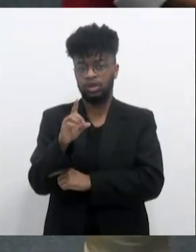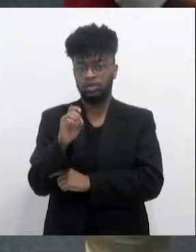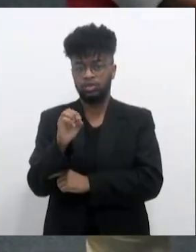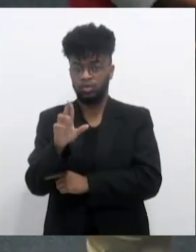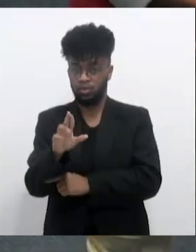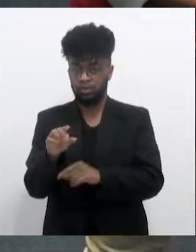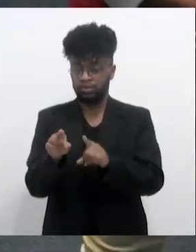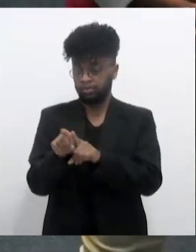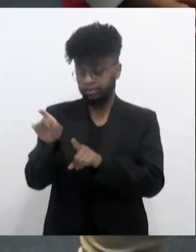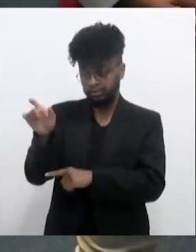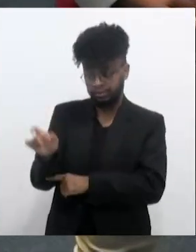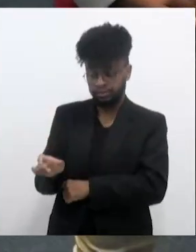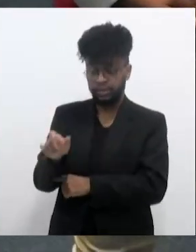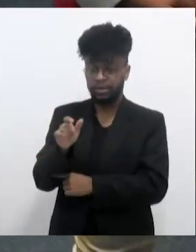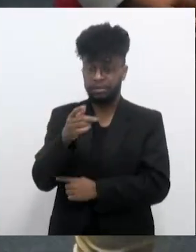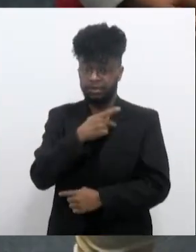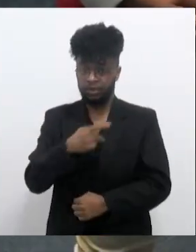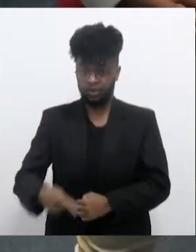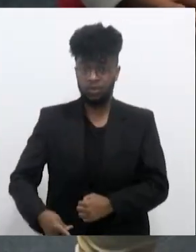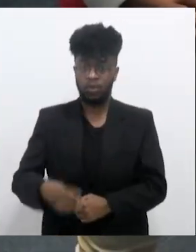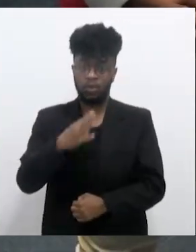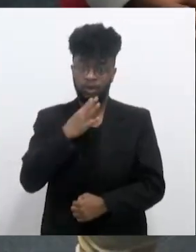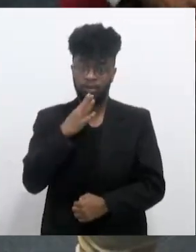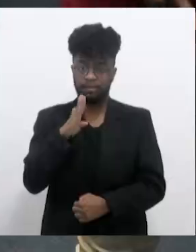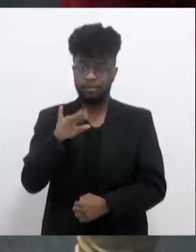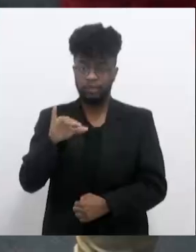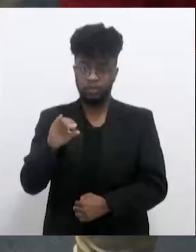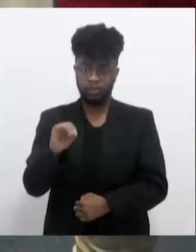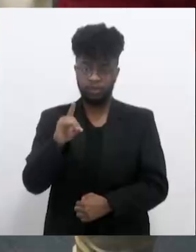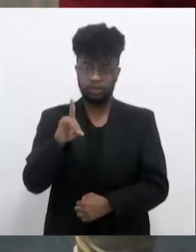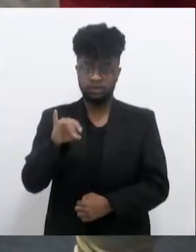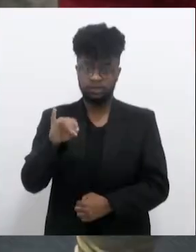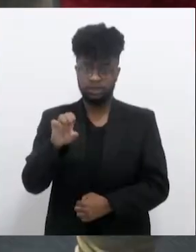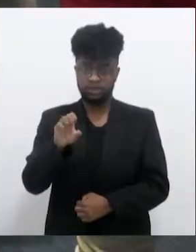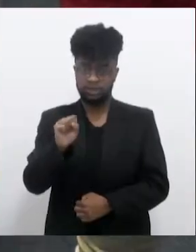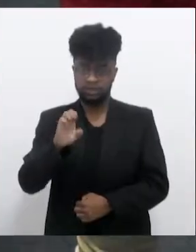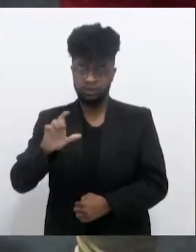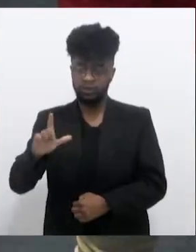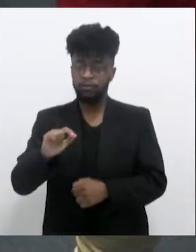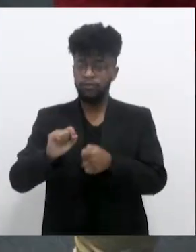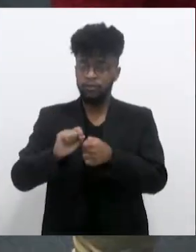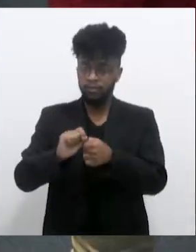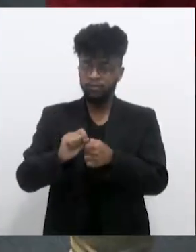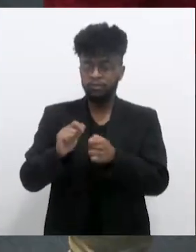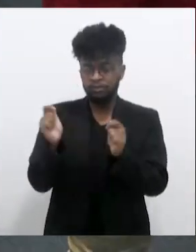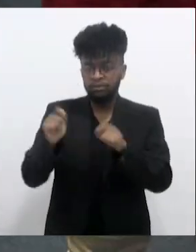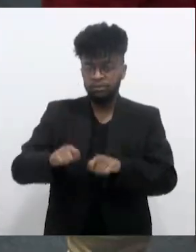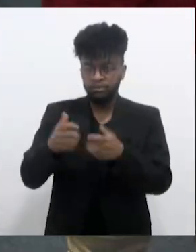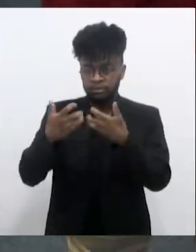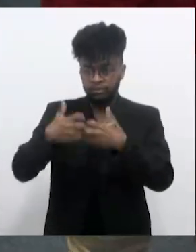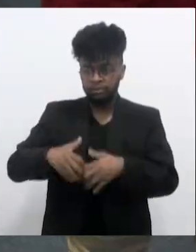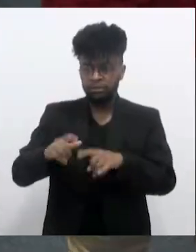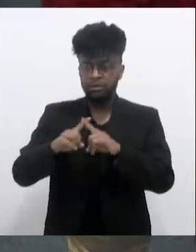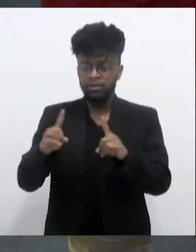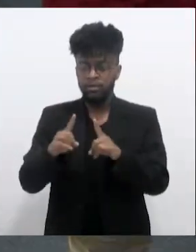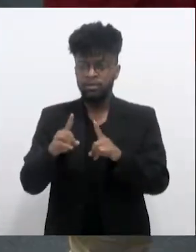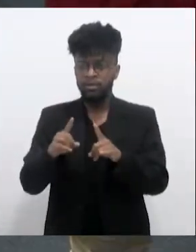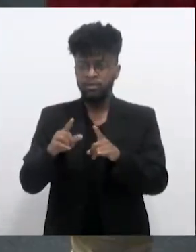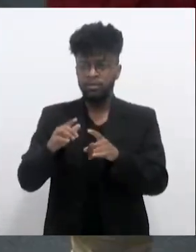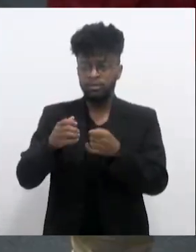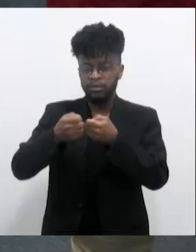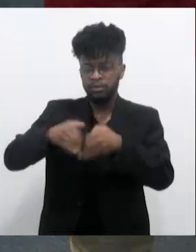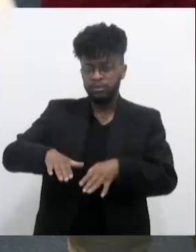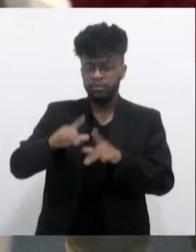por exemplo, conhece o biodiesel. O biodiesel faz na mesma um gerador funcionar, emitindo menos. Então,